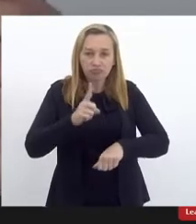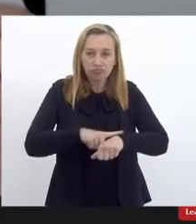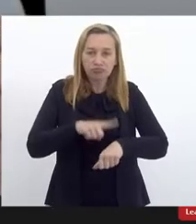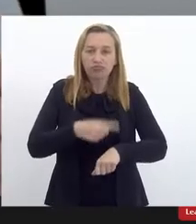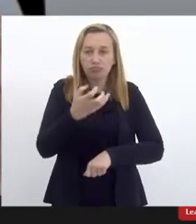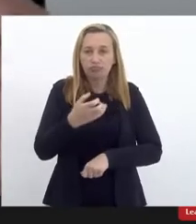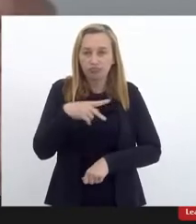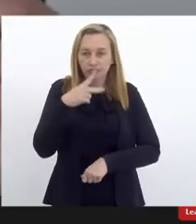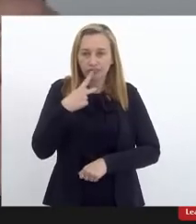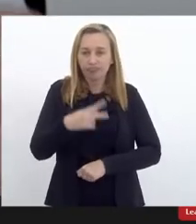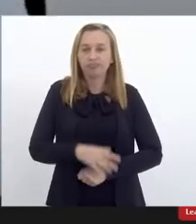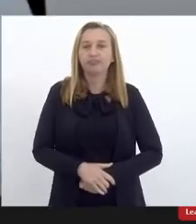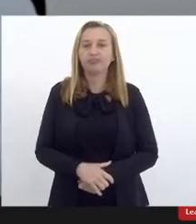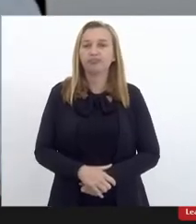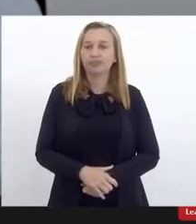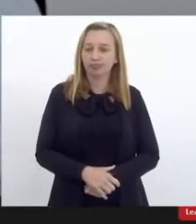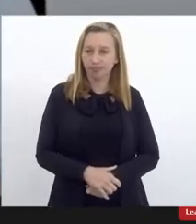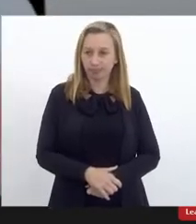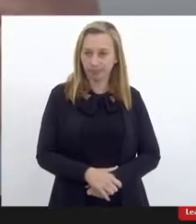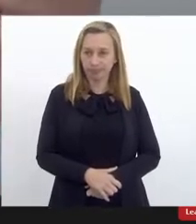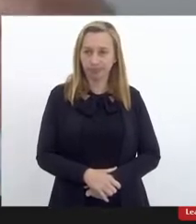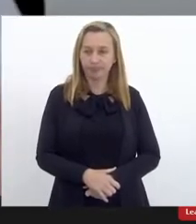quero mencionar